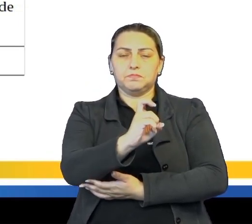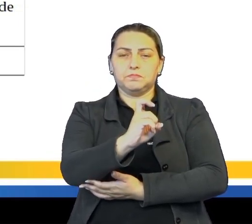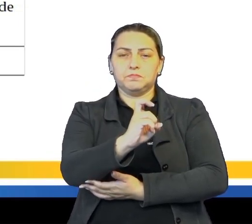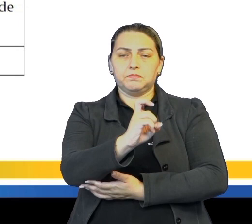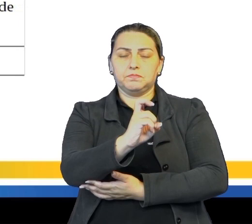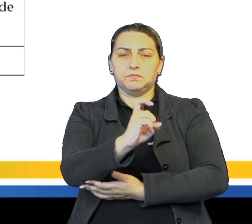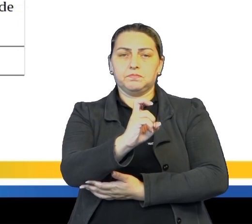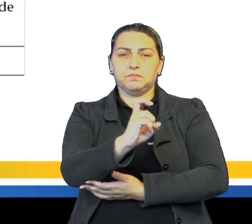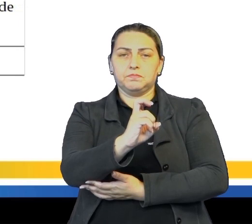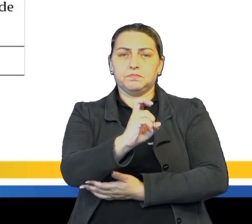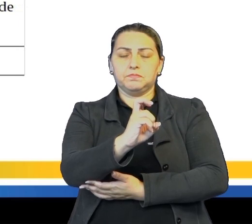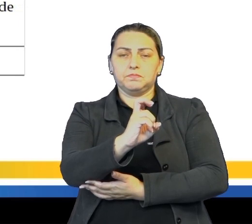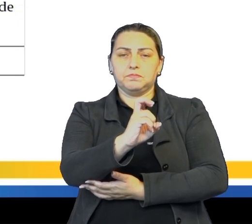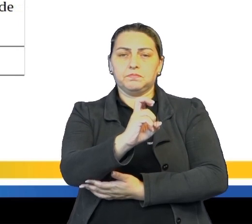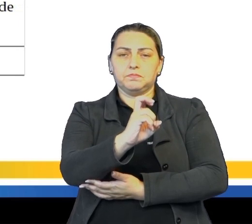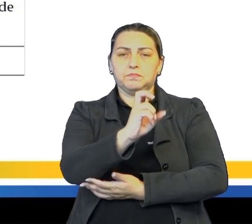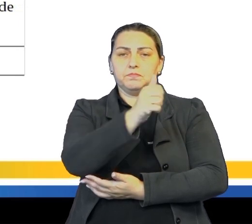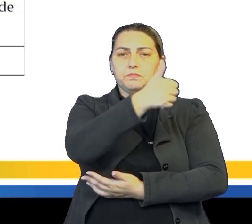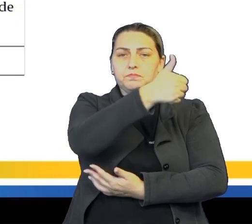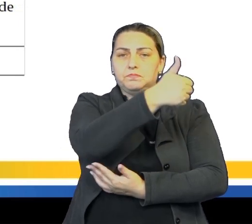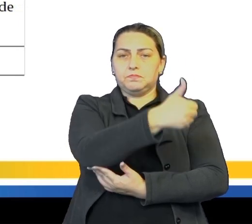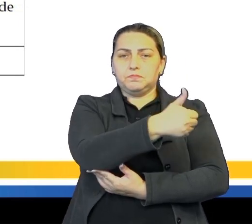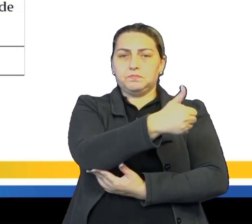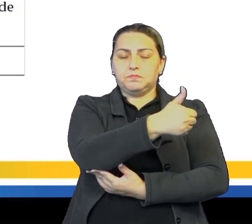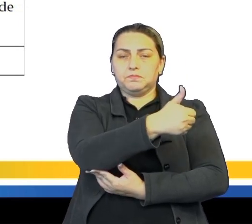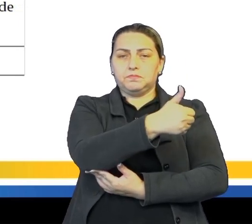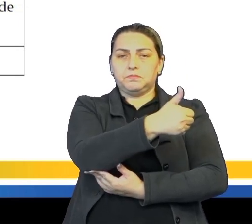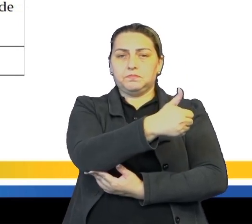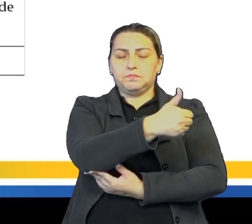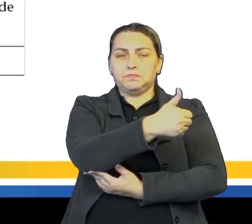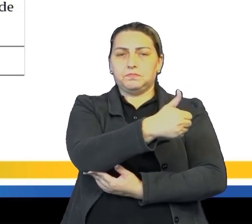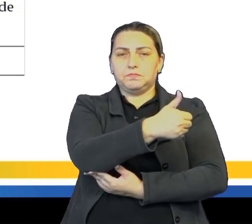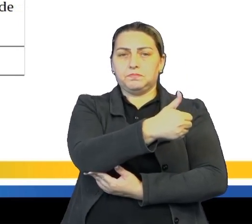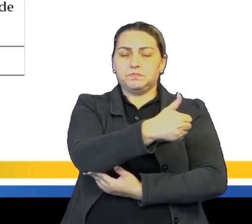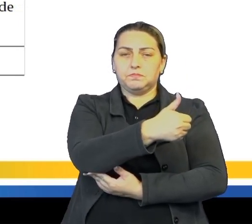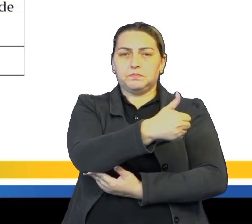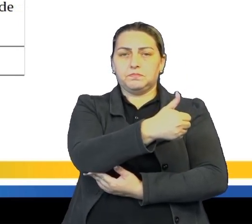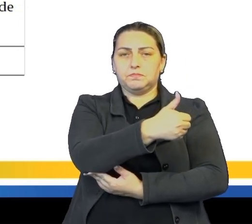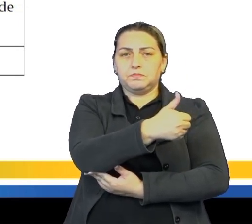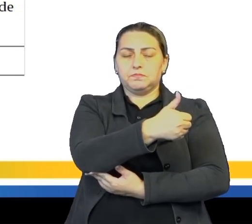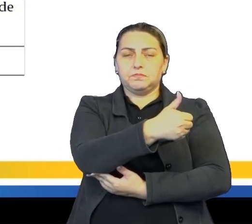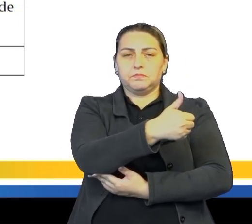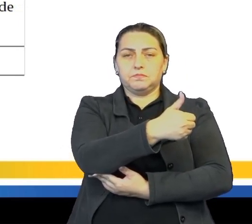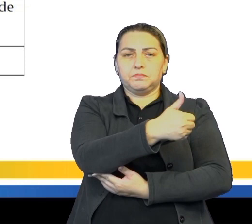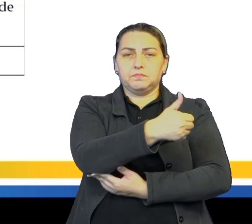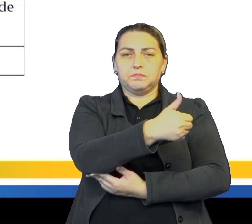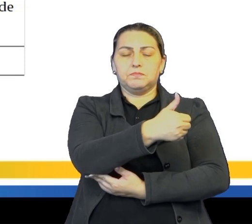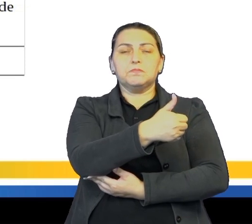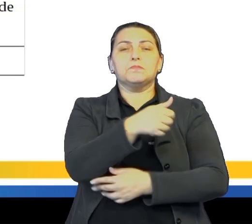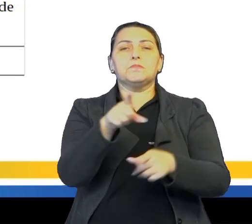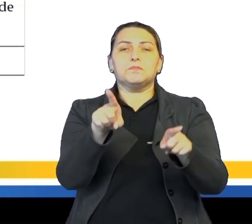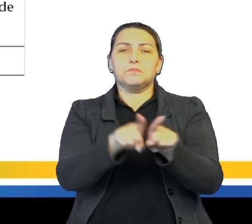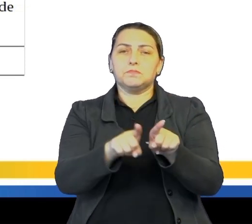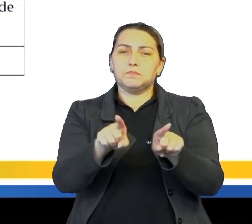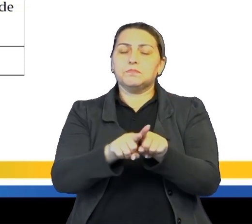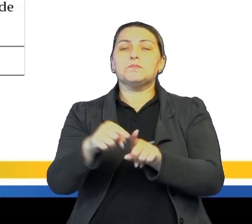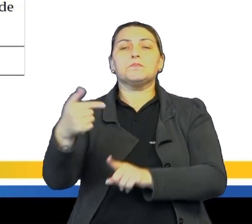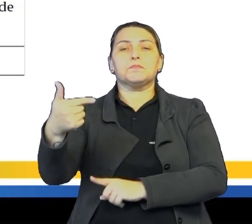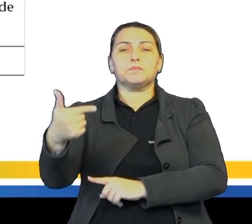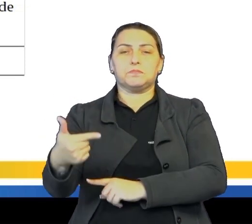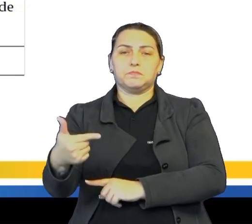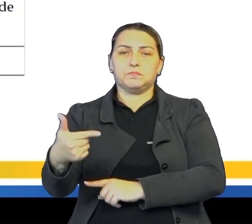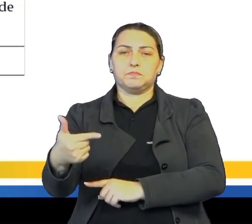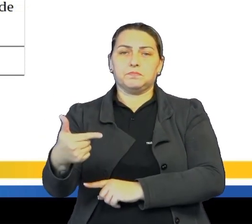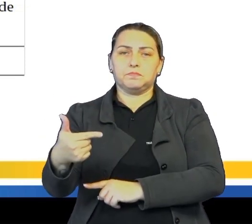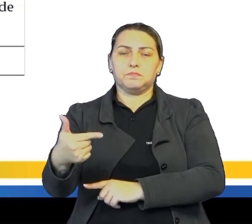o número 5 é na casa da centena e o número 1 na unidade se humilhar assim também faremos com